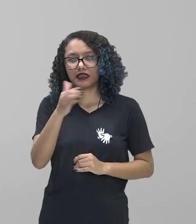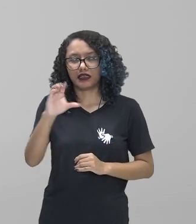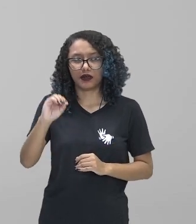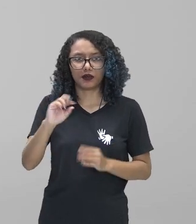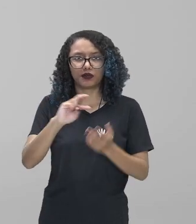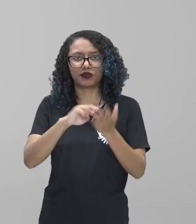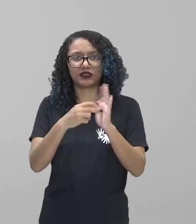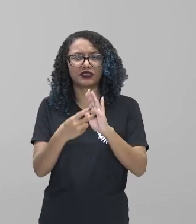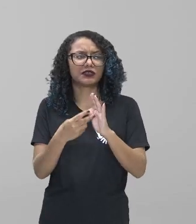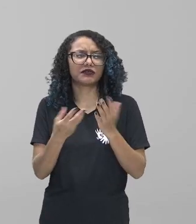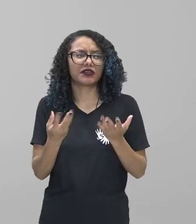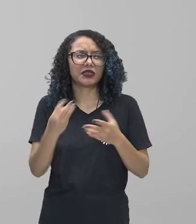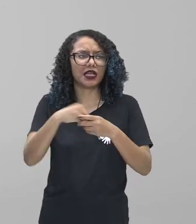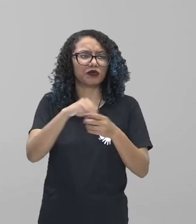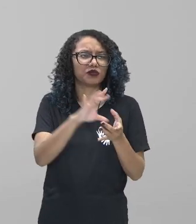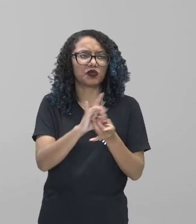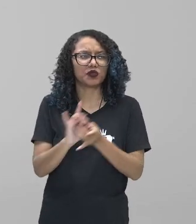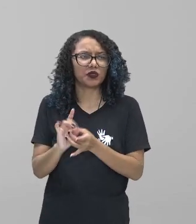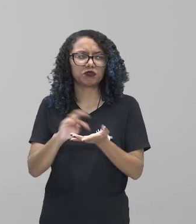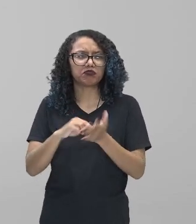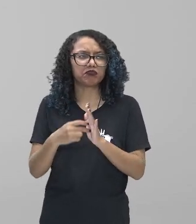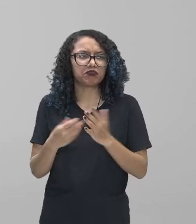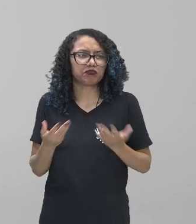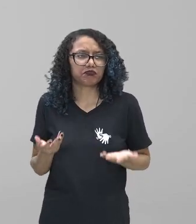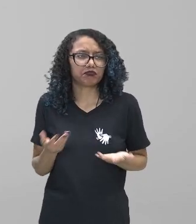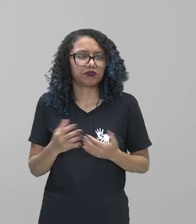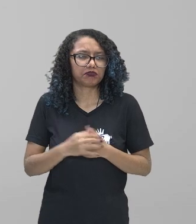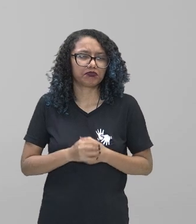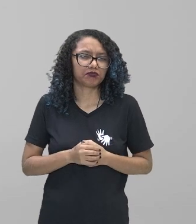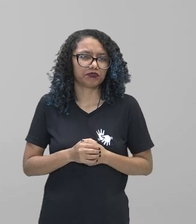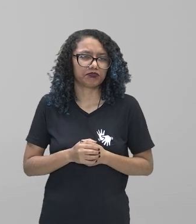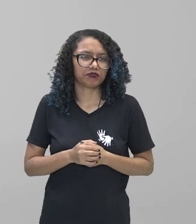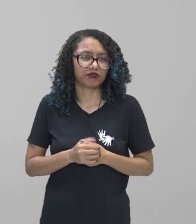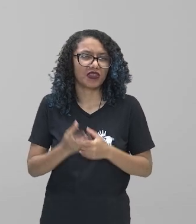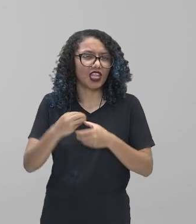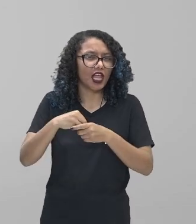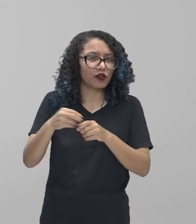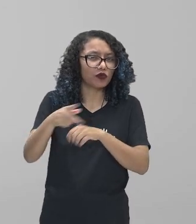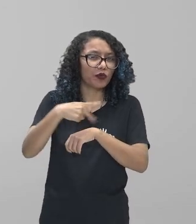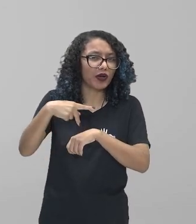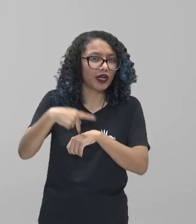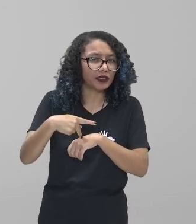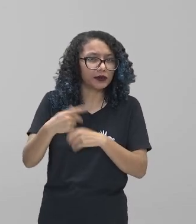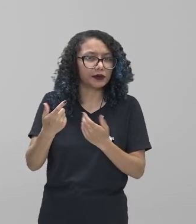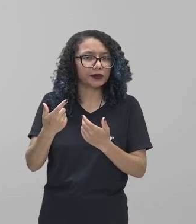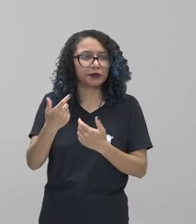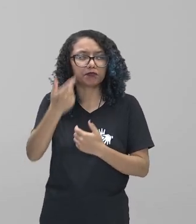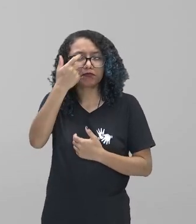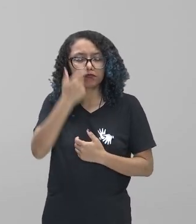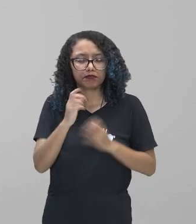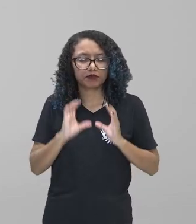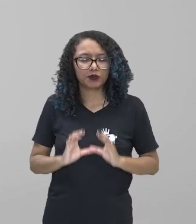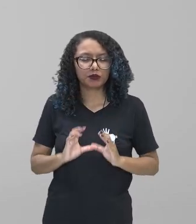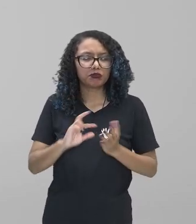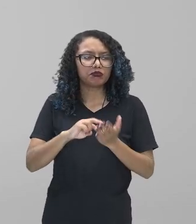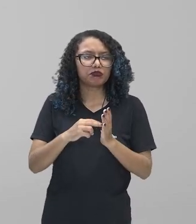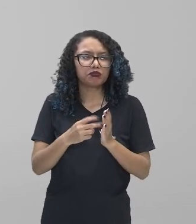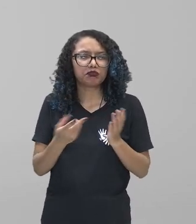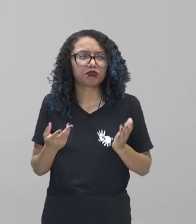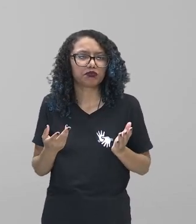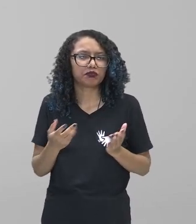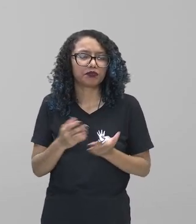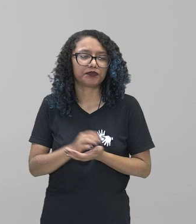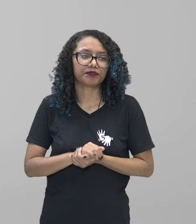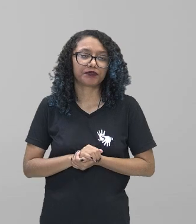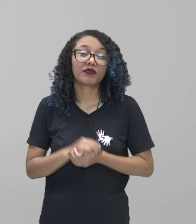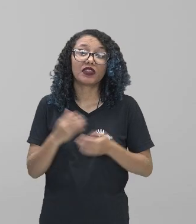desse contexto? O que é ser cidadão dentro de um país? E aqui, então, começa, né,